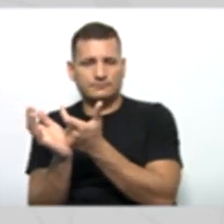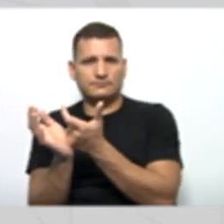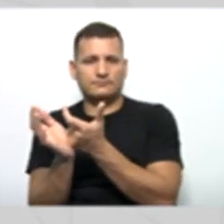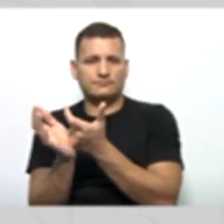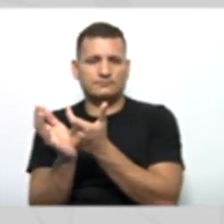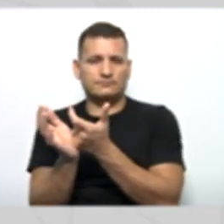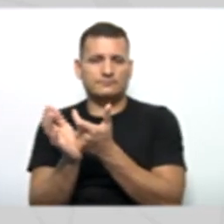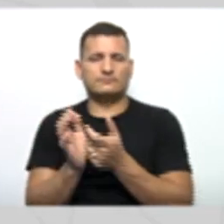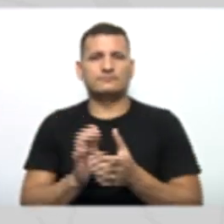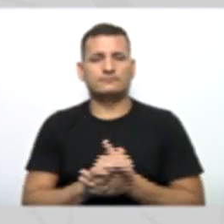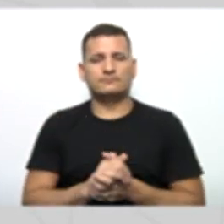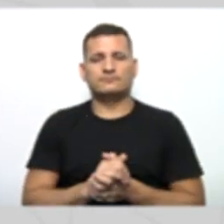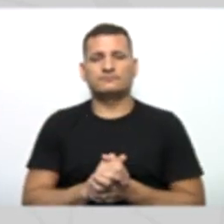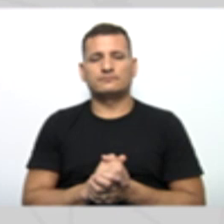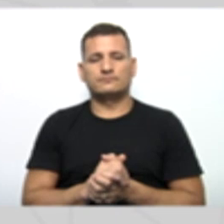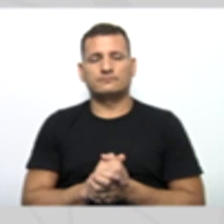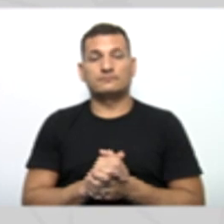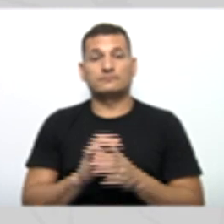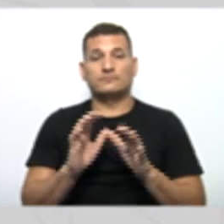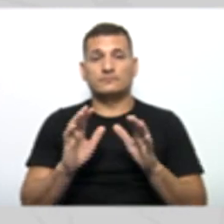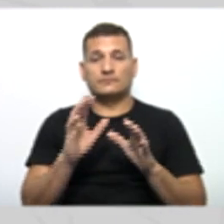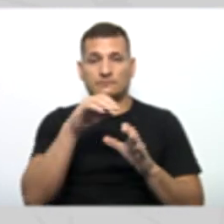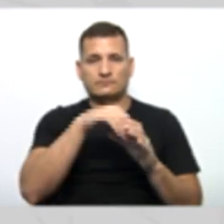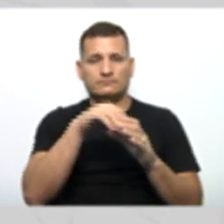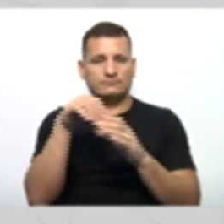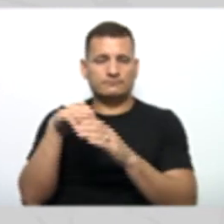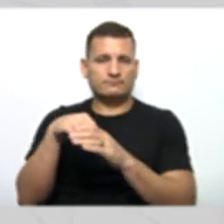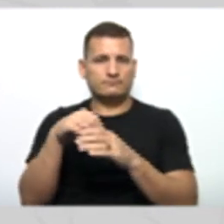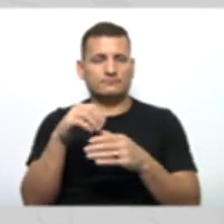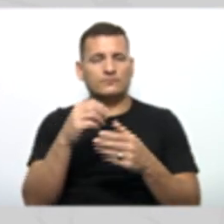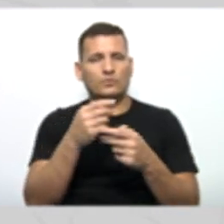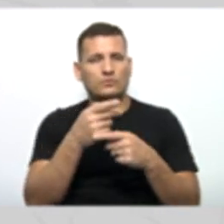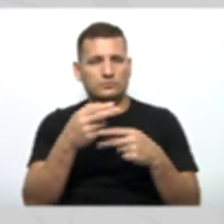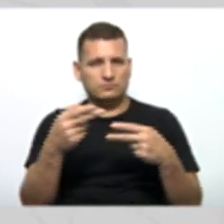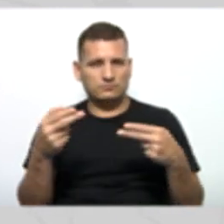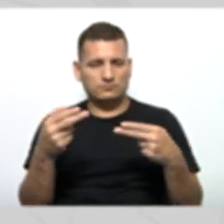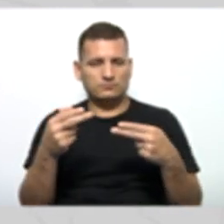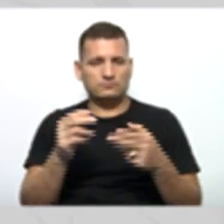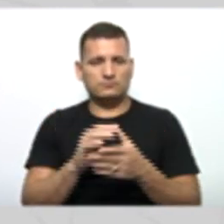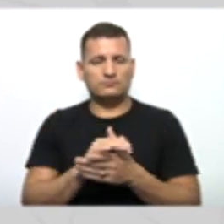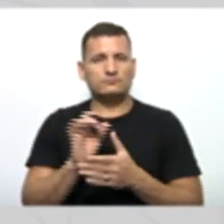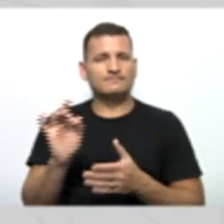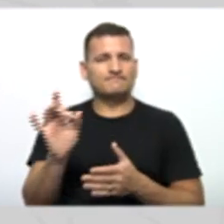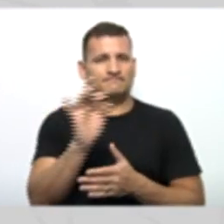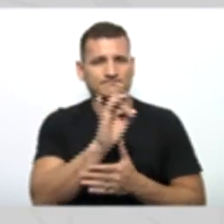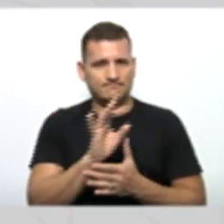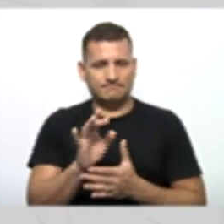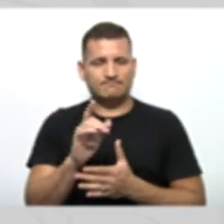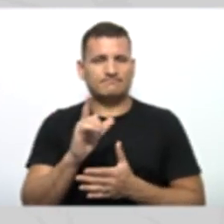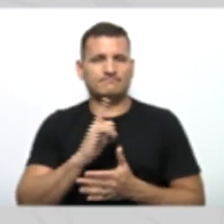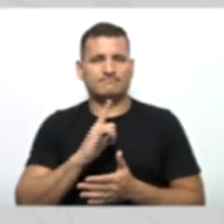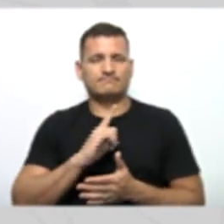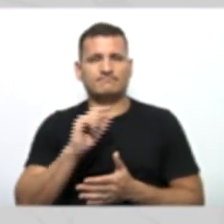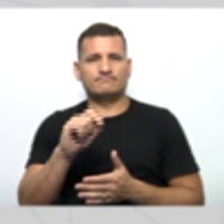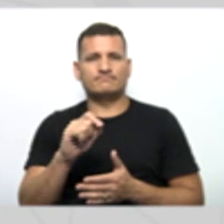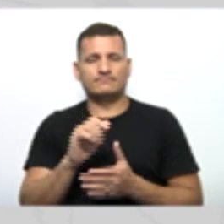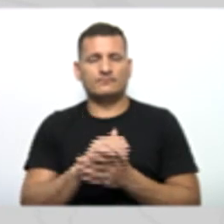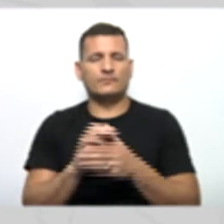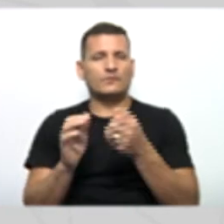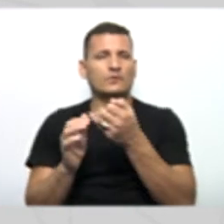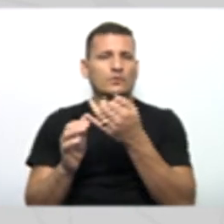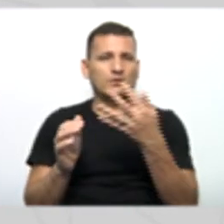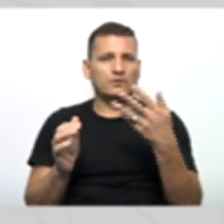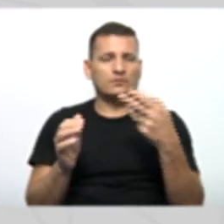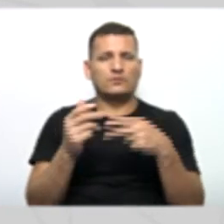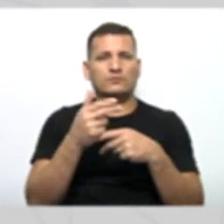objetos durante a execução do sistema. Cada associação tem uma cardinalidade que indica quantos objetos